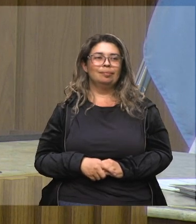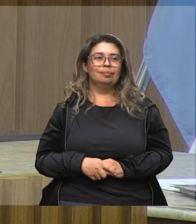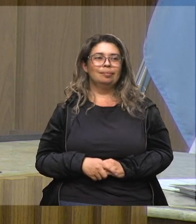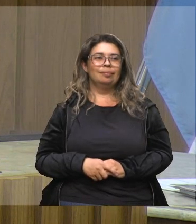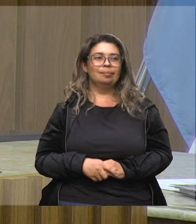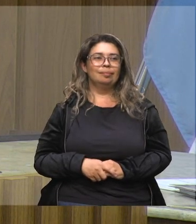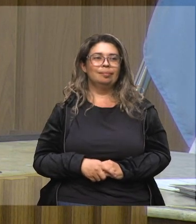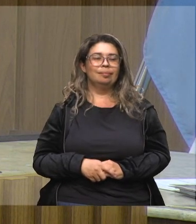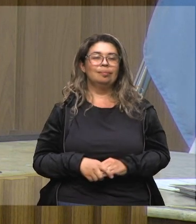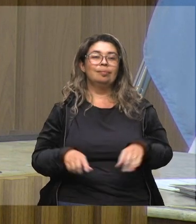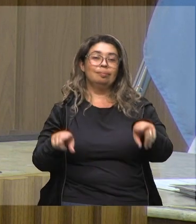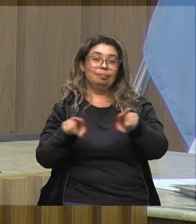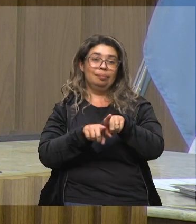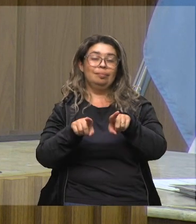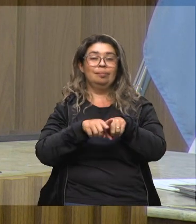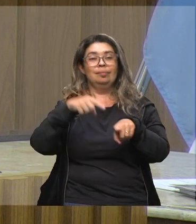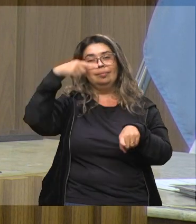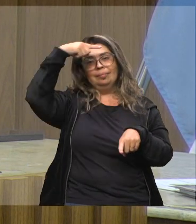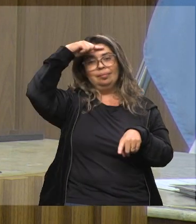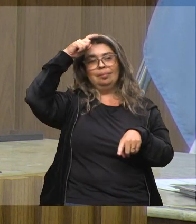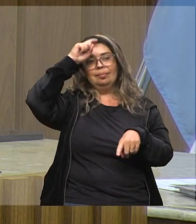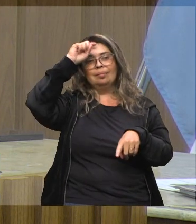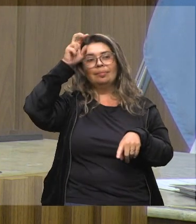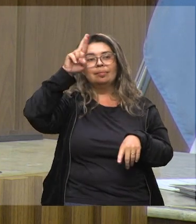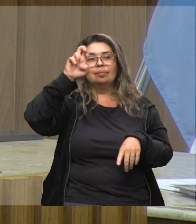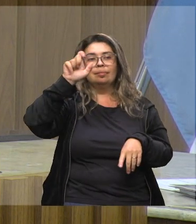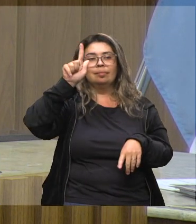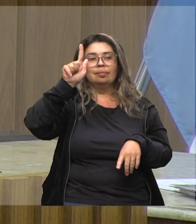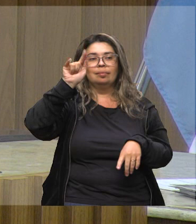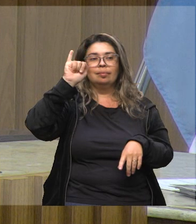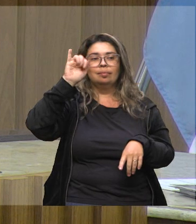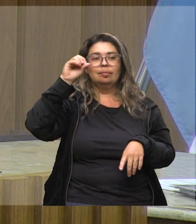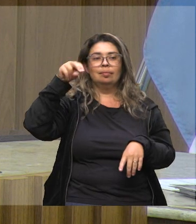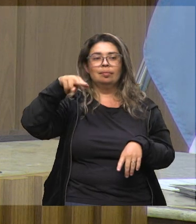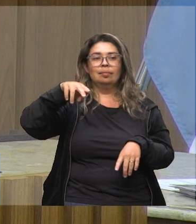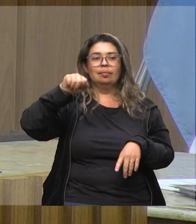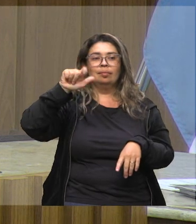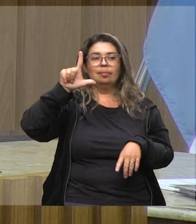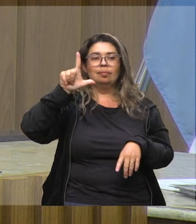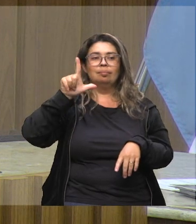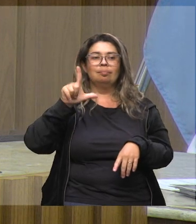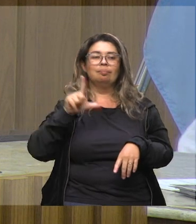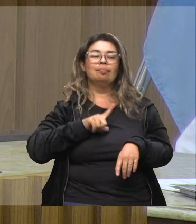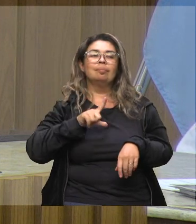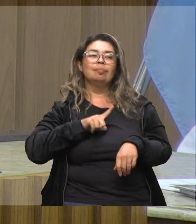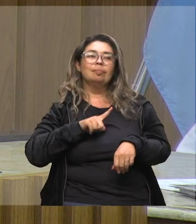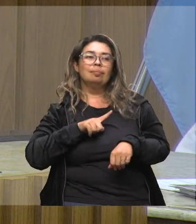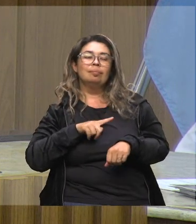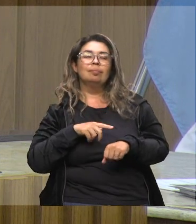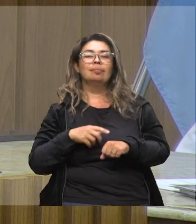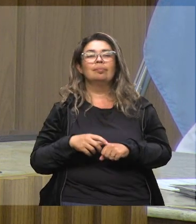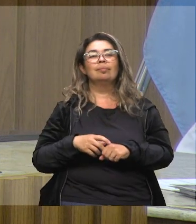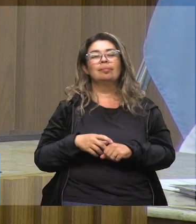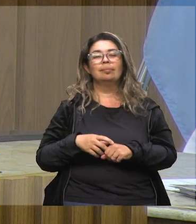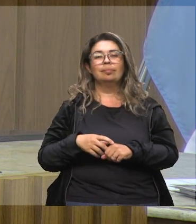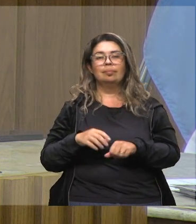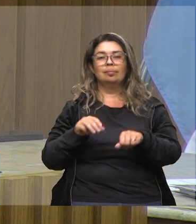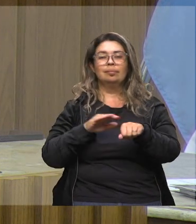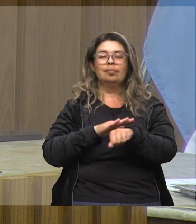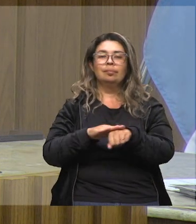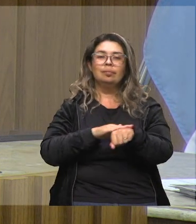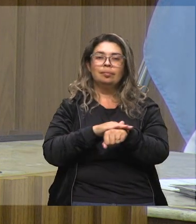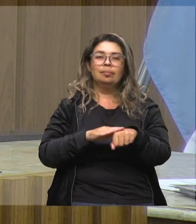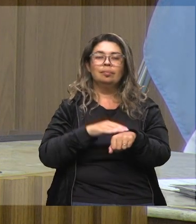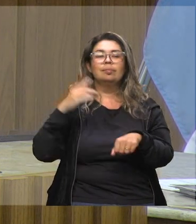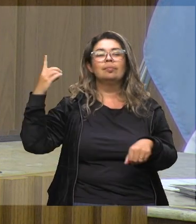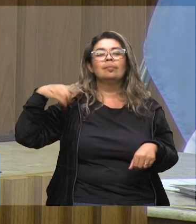do Hospital Regional, os vereadores que me antecederam aqui também, eu tenho incessantemente falado com alguns deputados